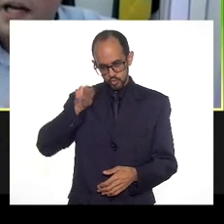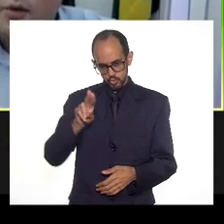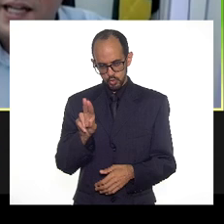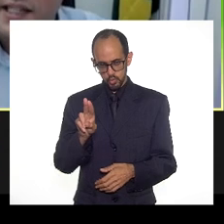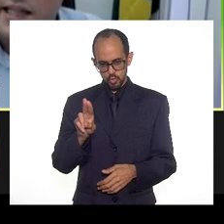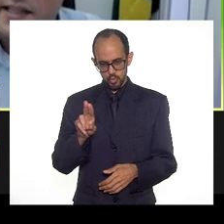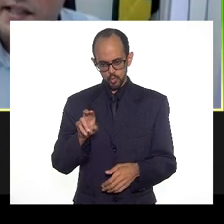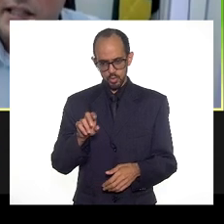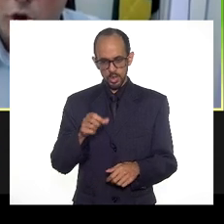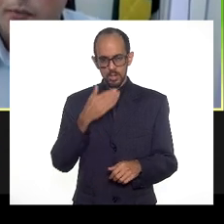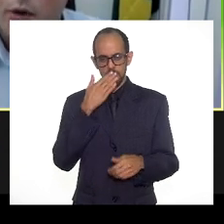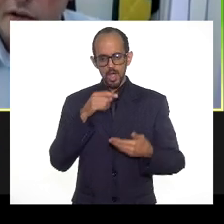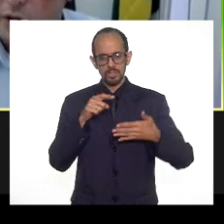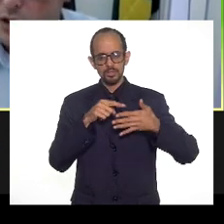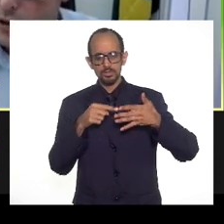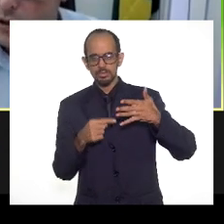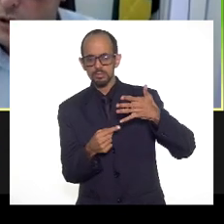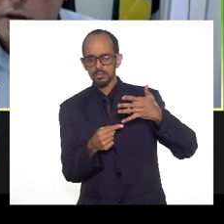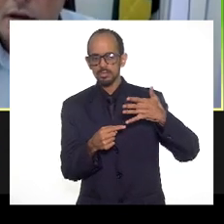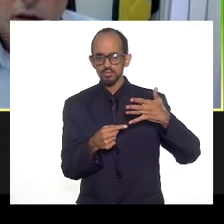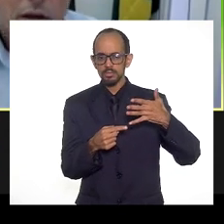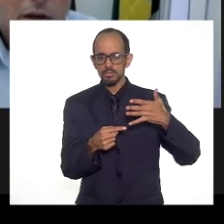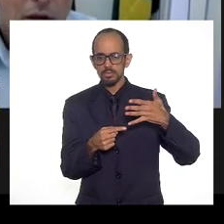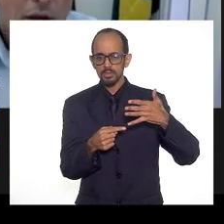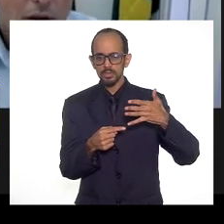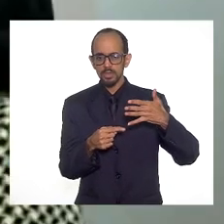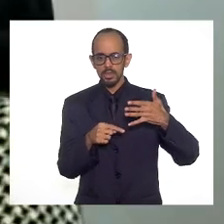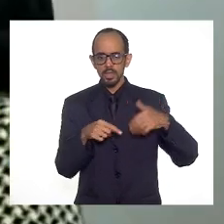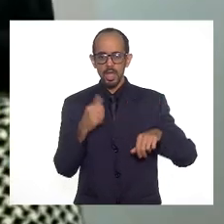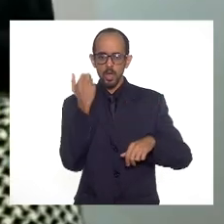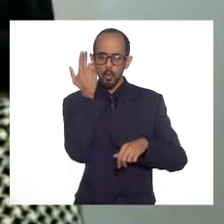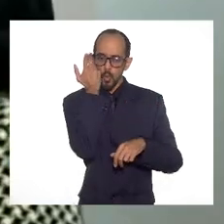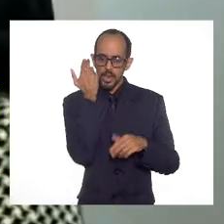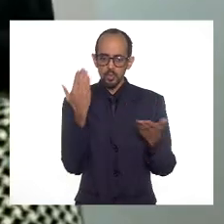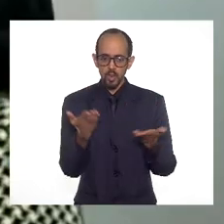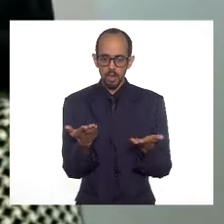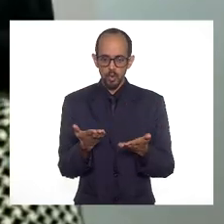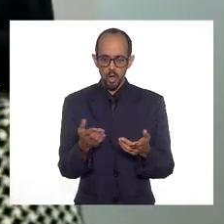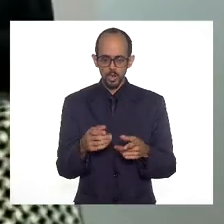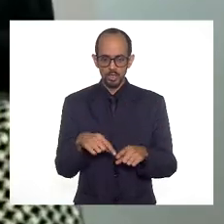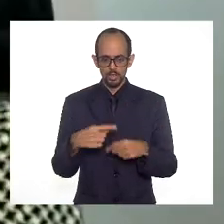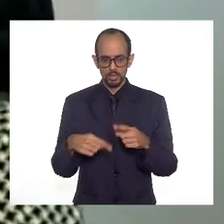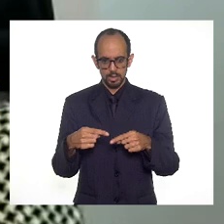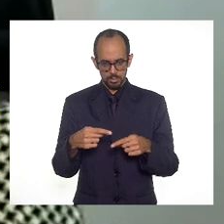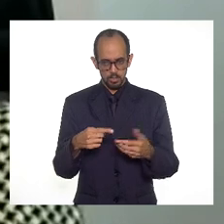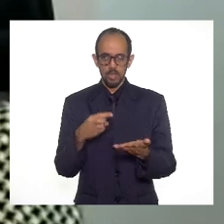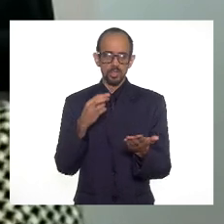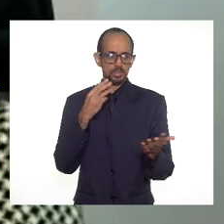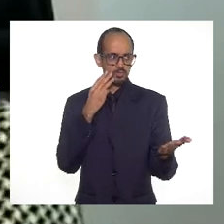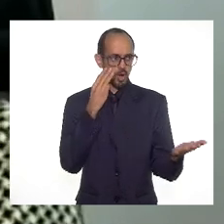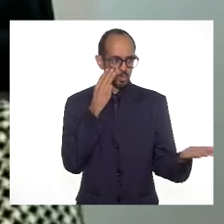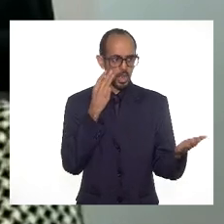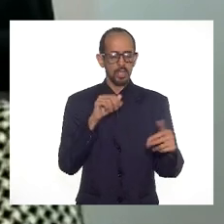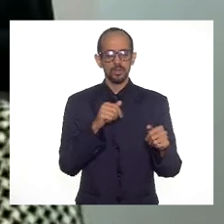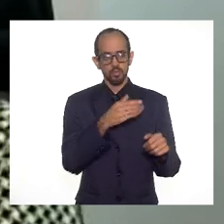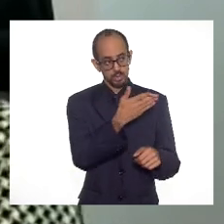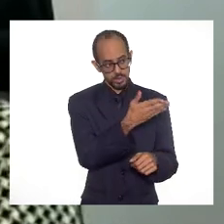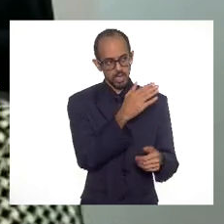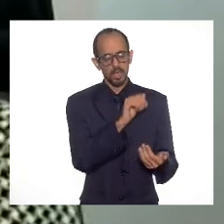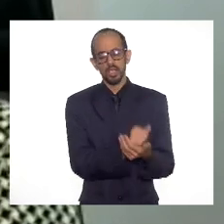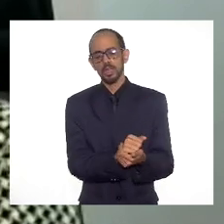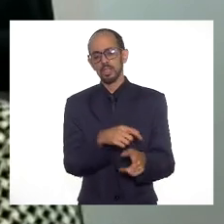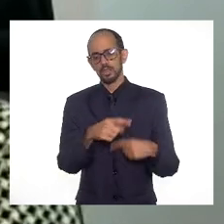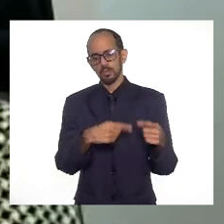Qual é a sequência das inscrições, por favor? O deputado Eliomar Coelho agora, o deputado Vossa Excelência Valbeck e depois a